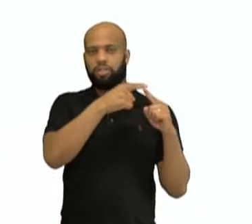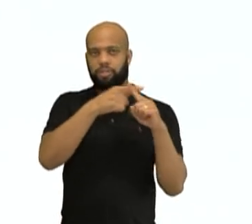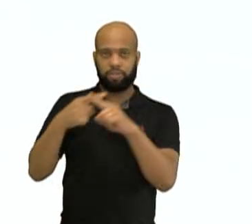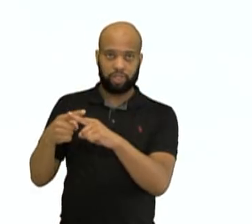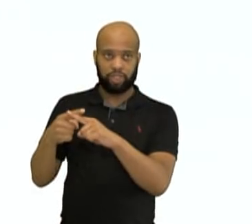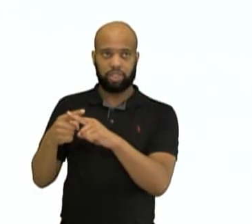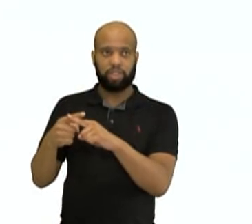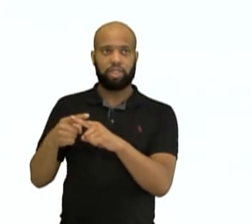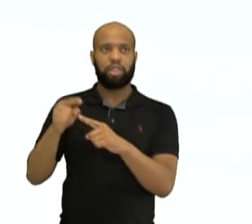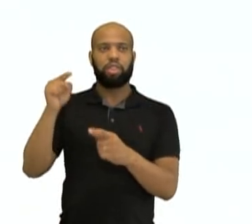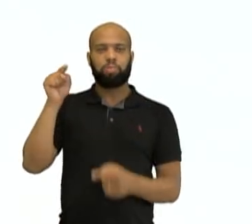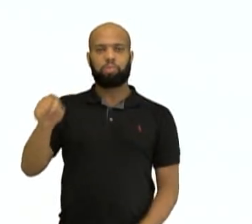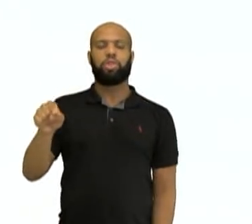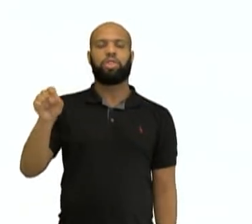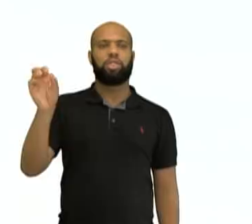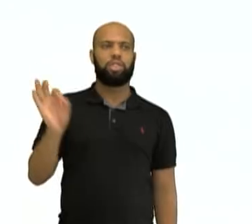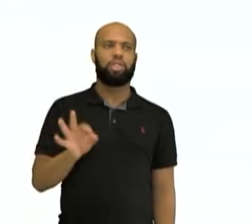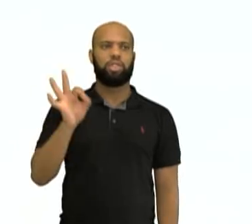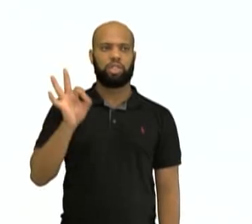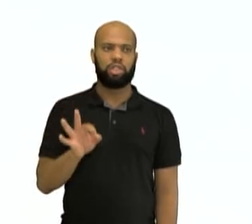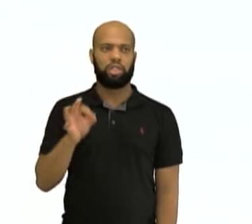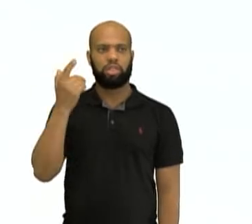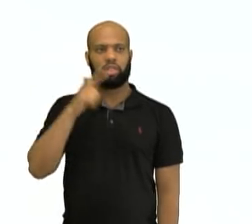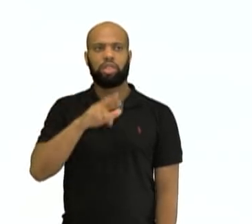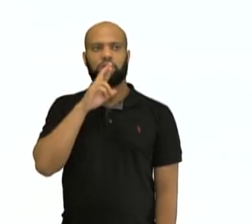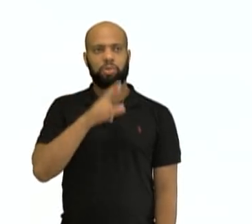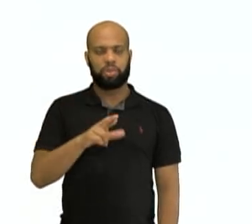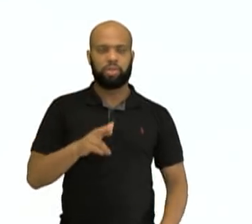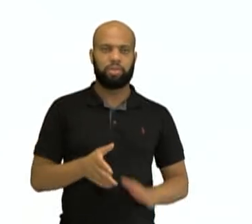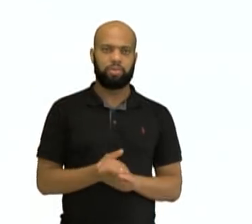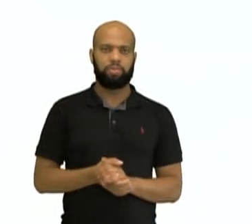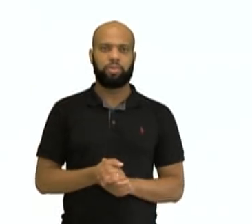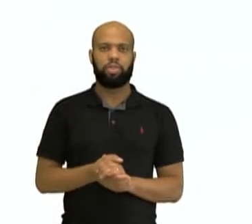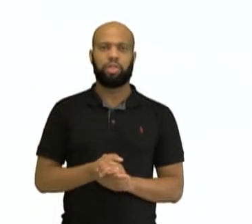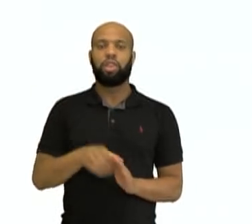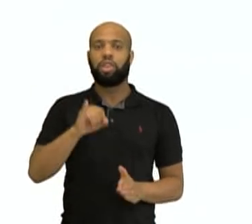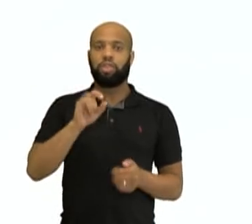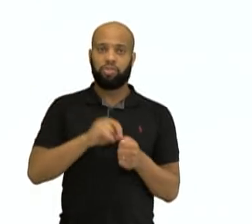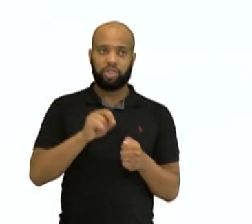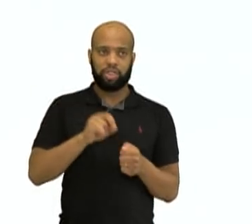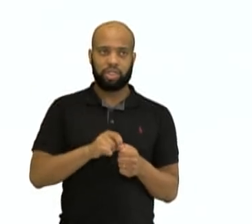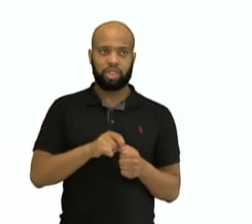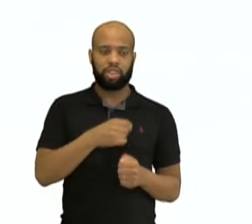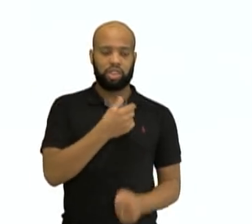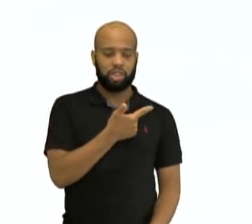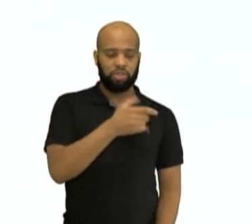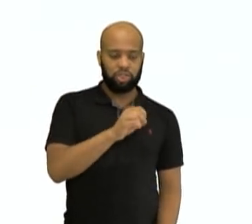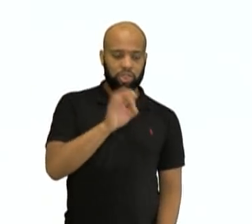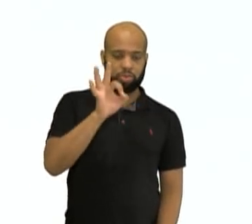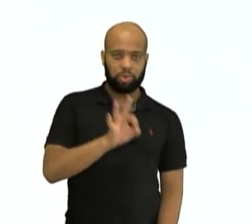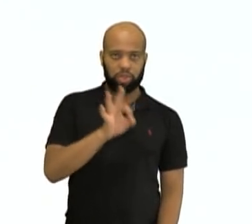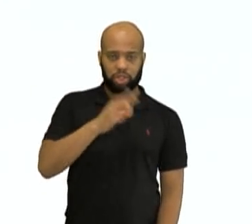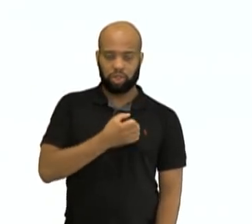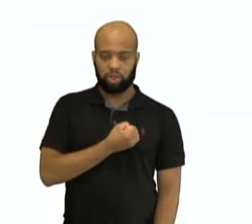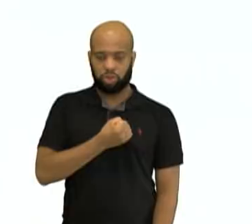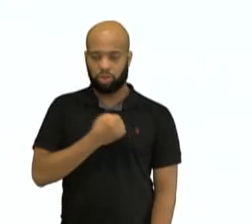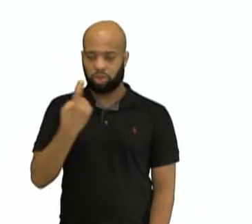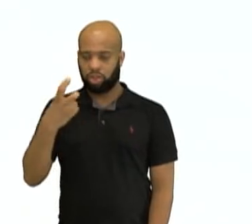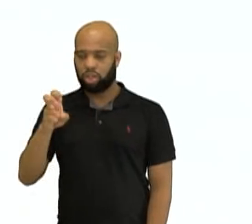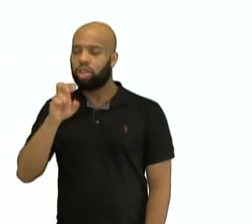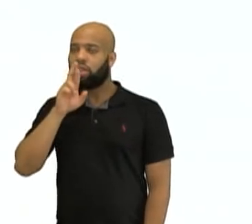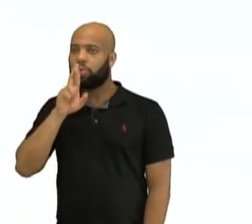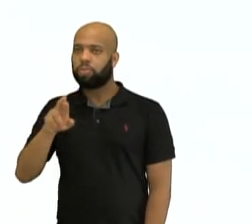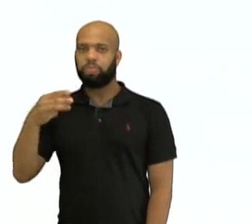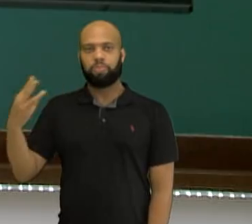multiplicando um pelo outro e aperta o botão de porcentagem, aí você já tem o resultado. Fazendo isso na calculadora, 20% de 15, você chega em